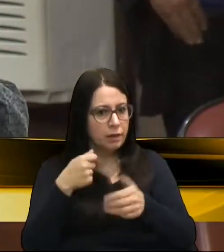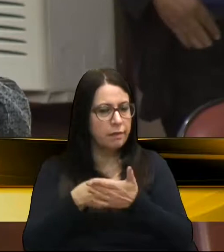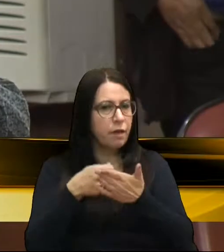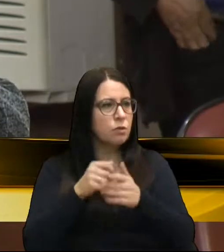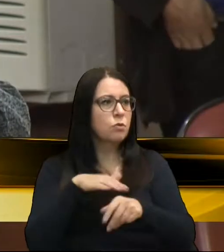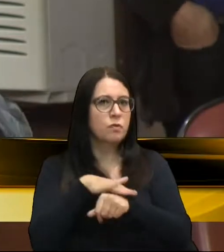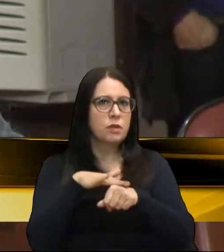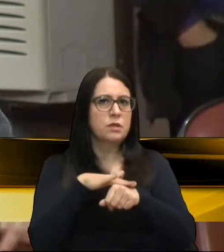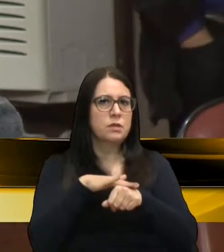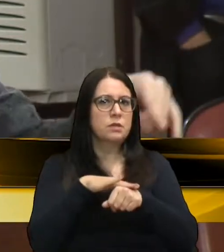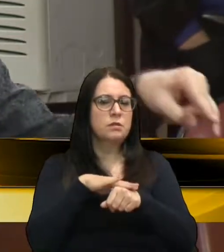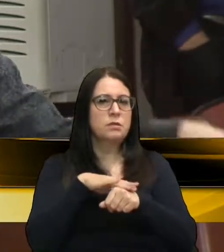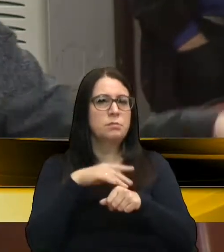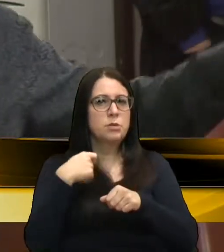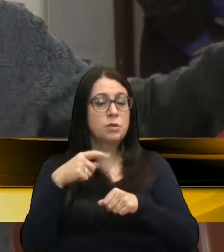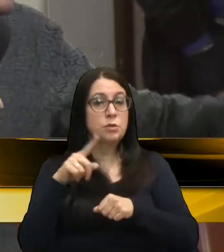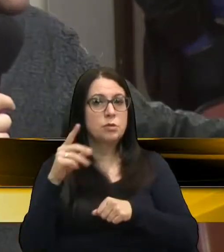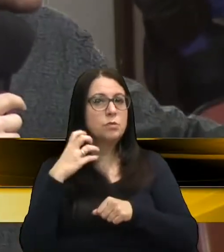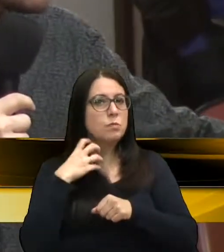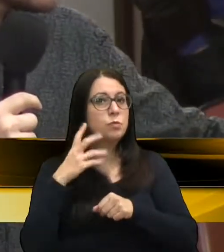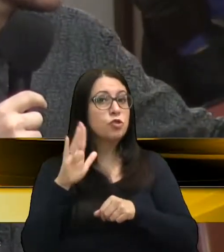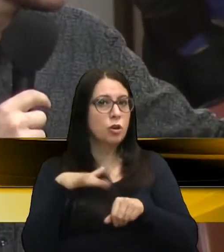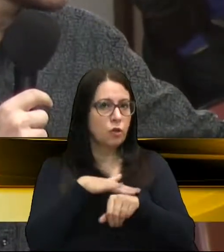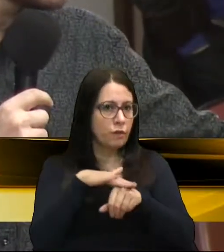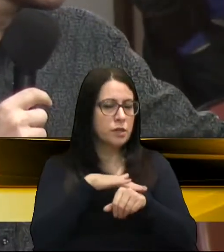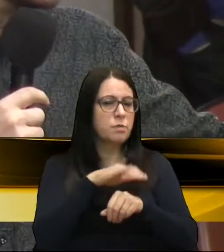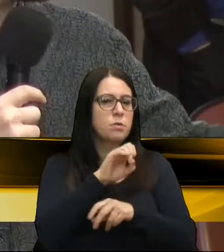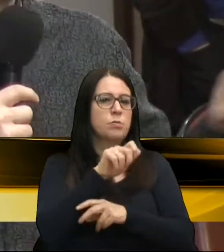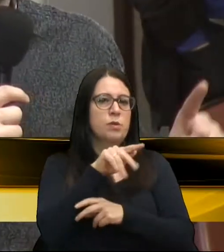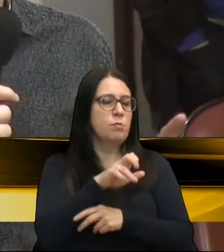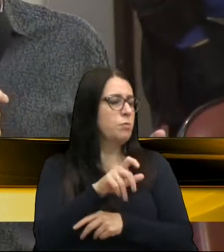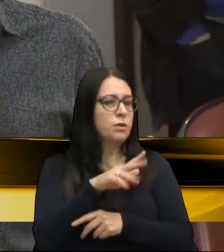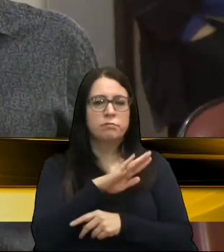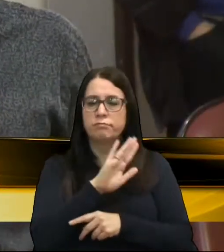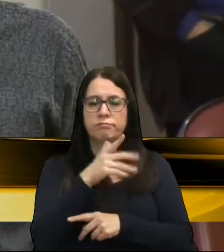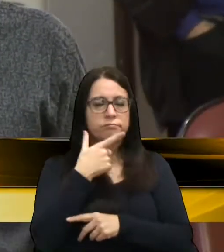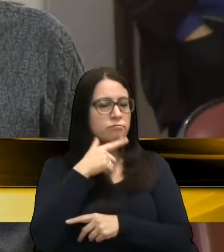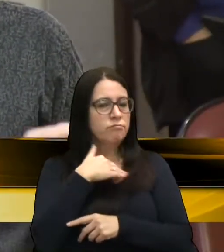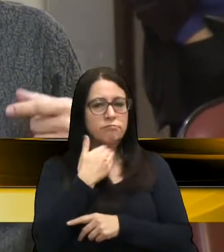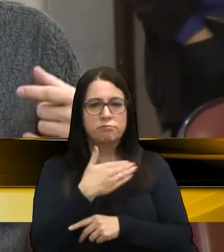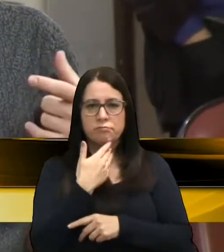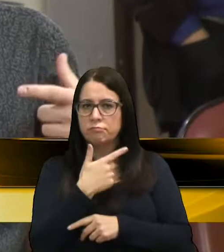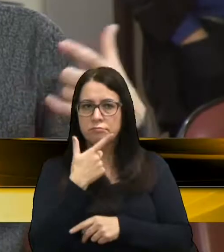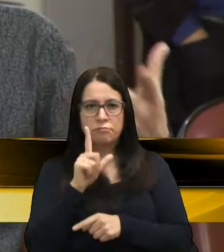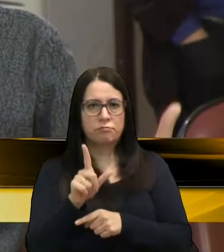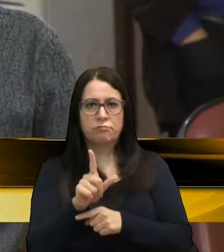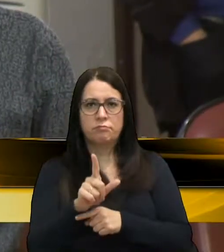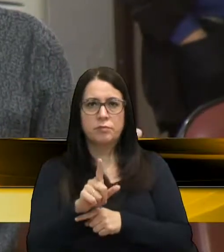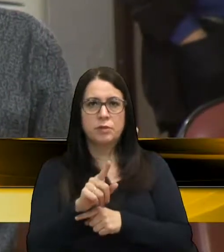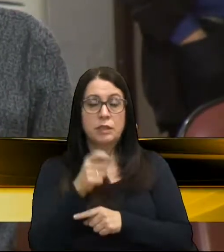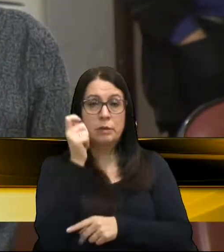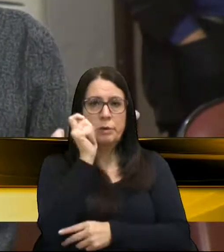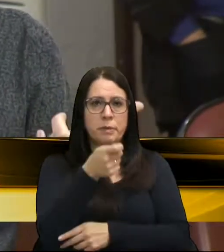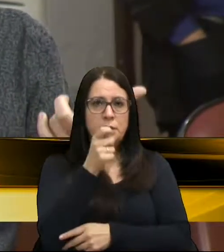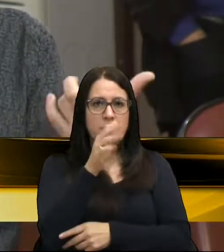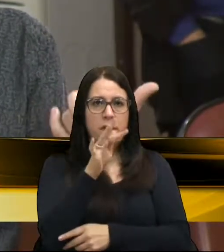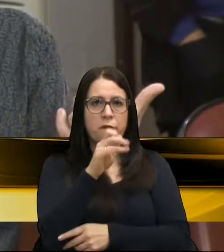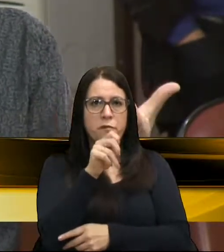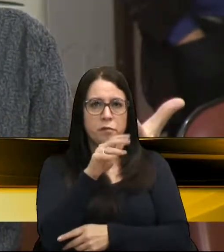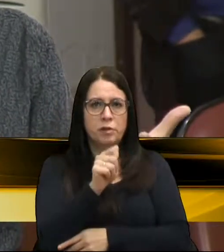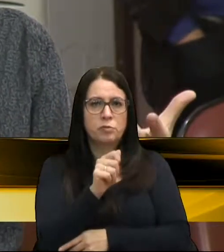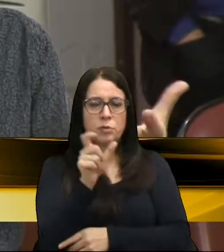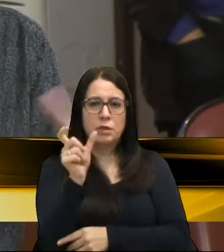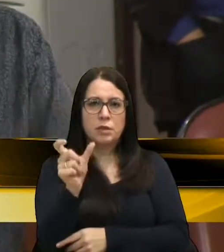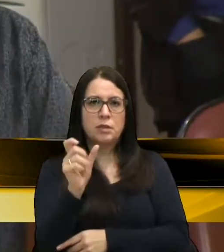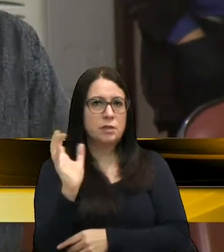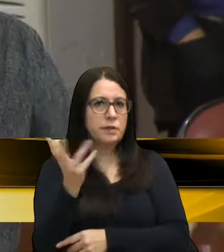do vereador Ricardo Daneluz, porque foi tentado e não foi conseguido. Tanto é que tem os pescadores lá do Fátima, a associação deles, tem carteirinha,